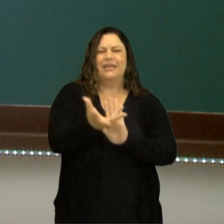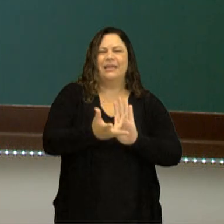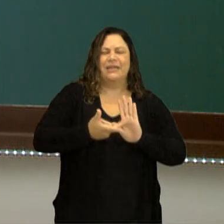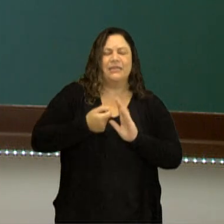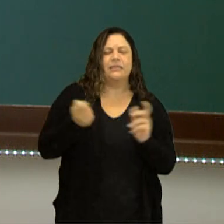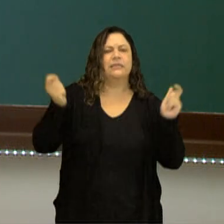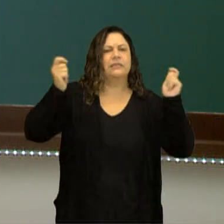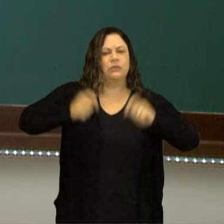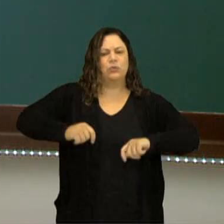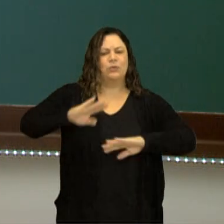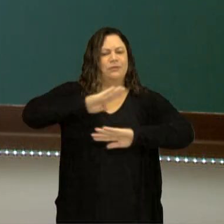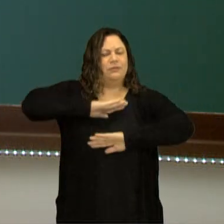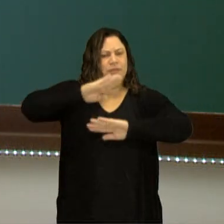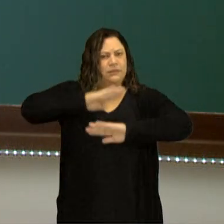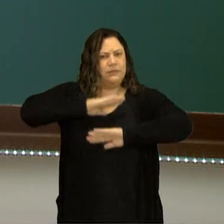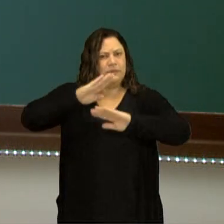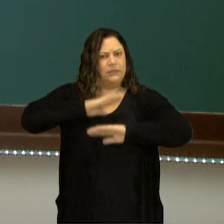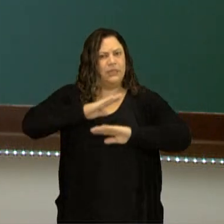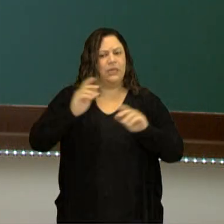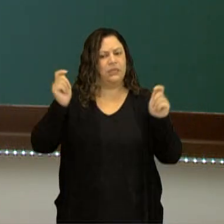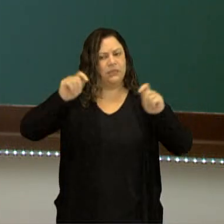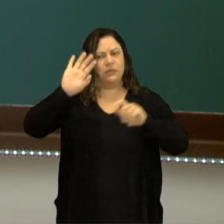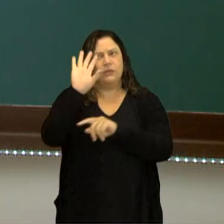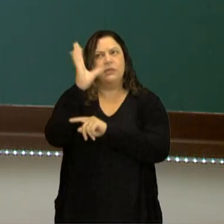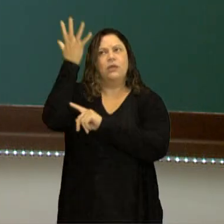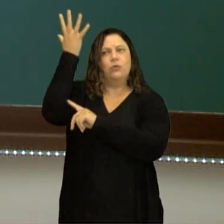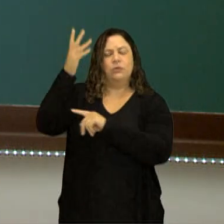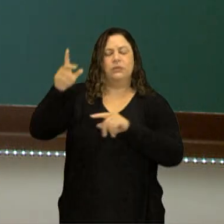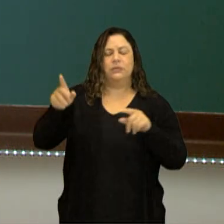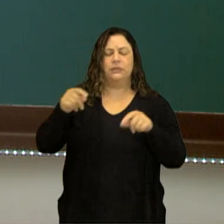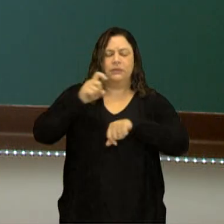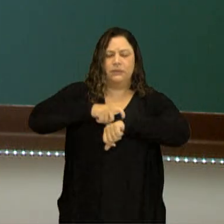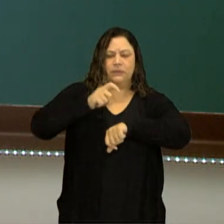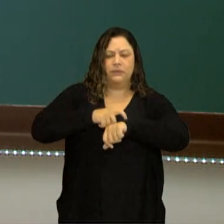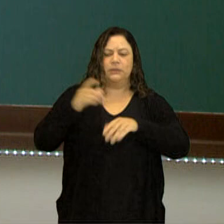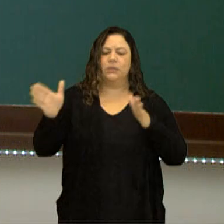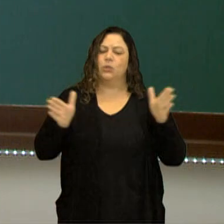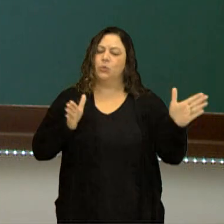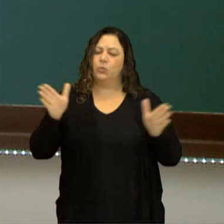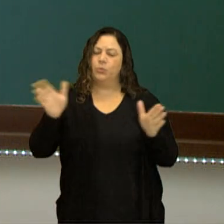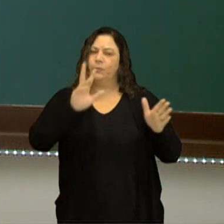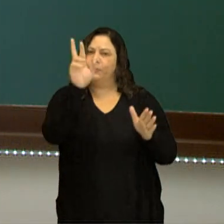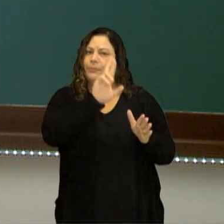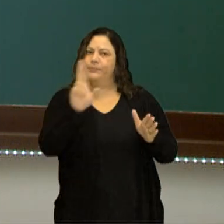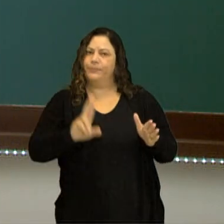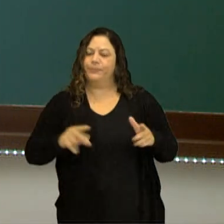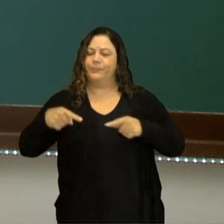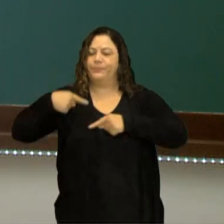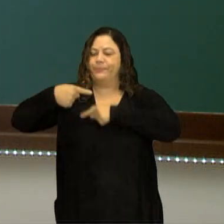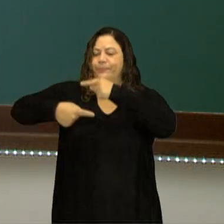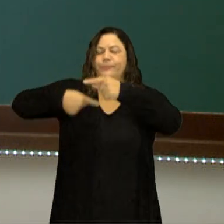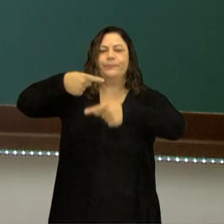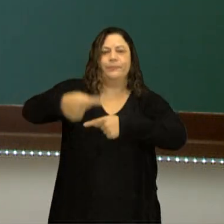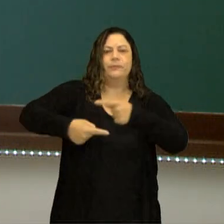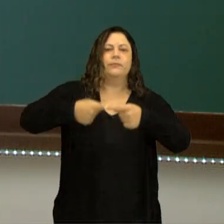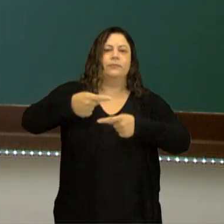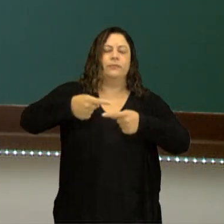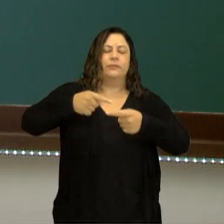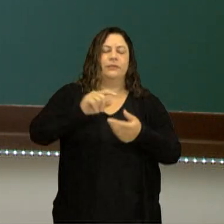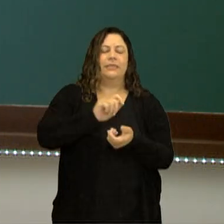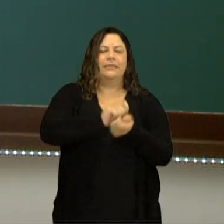essa situação vigente naquele momento da Rússia que vai acabar gerando esse